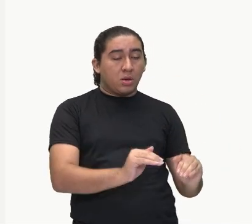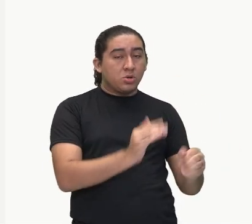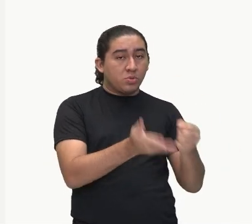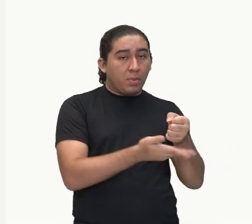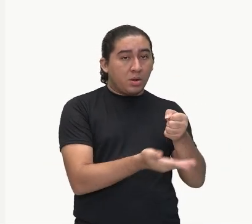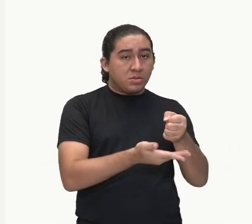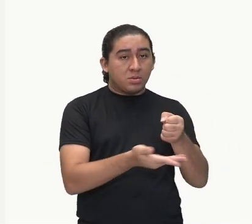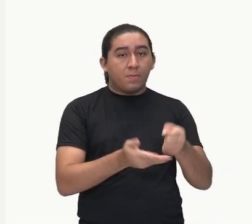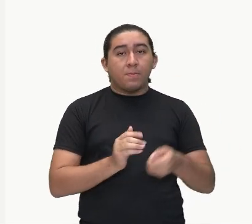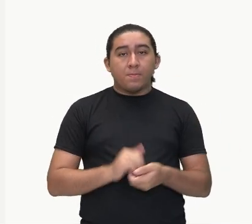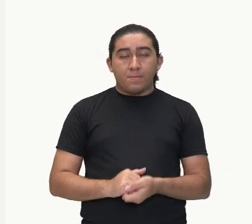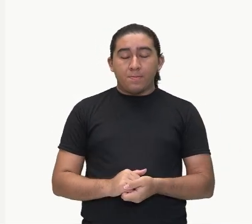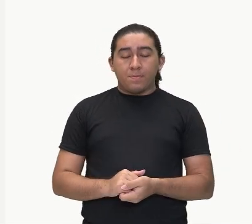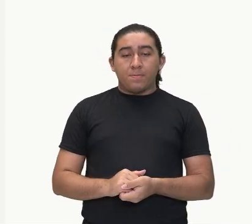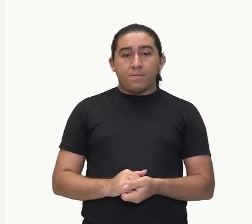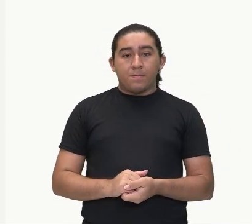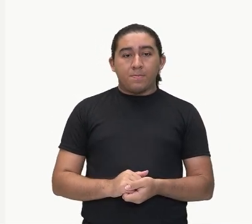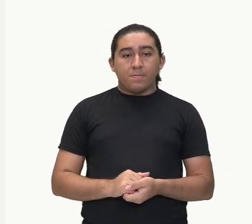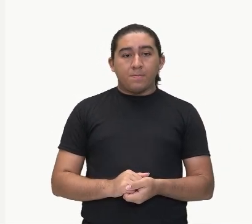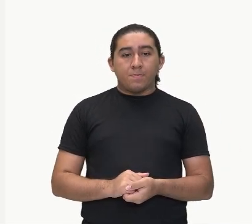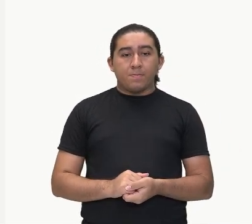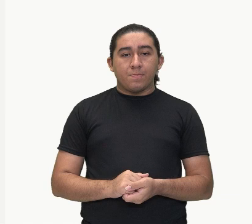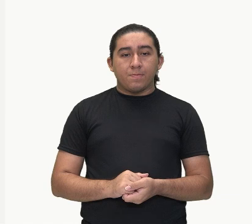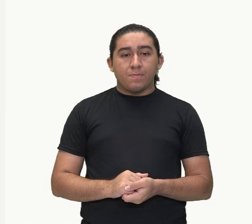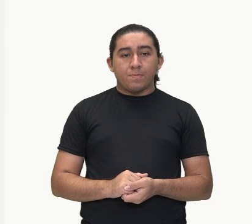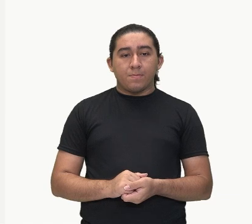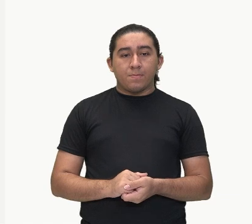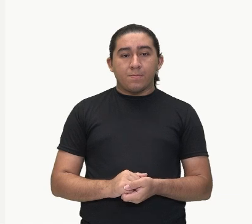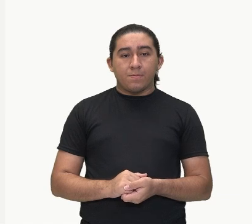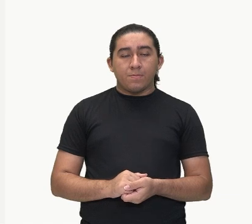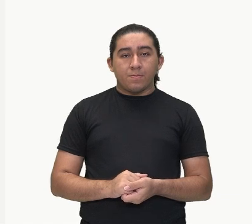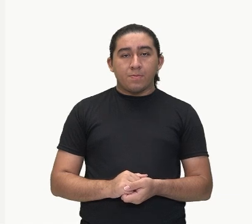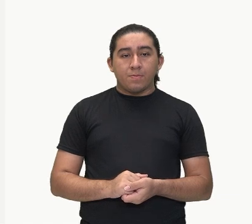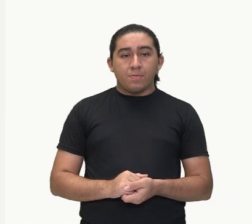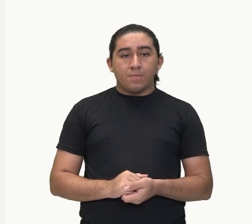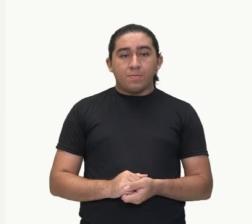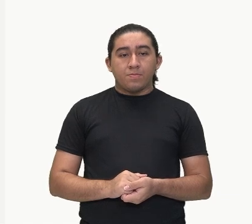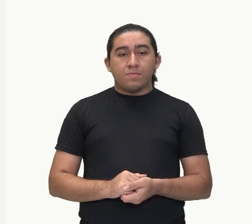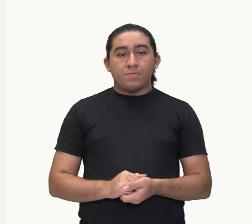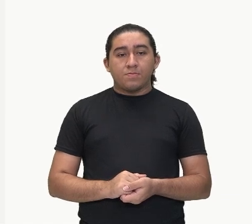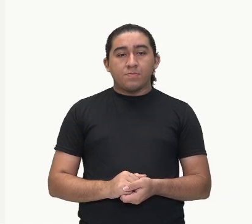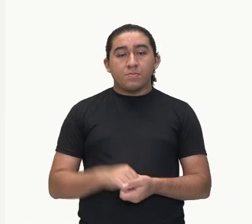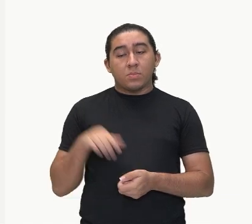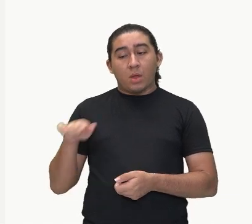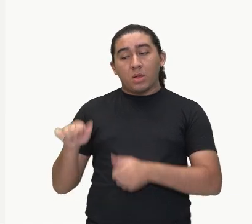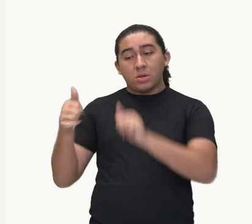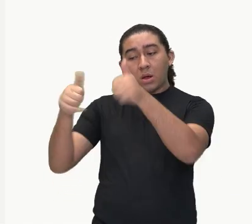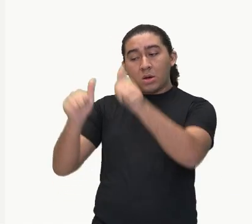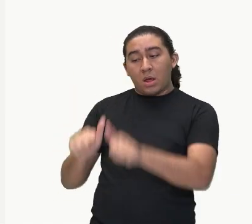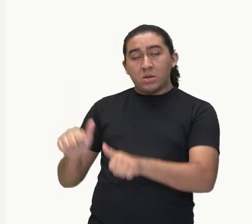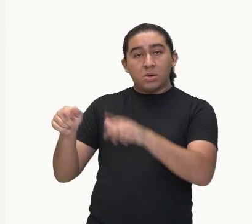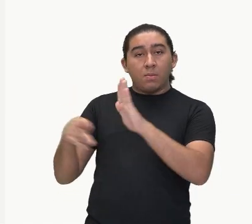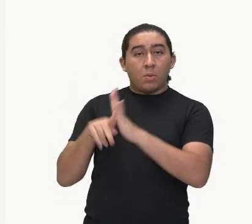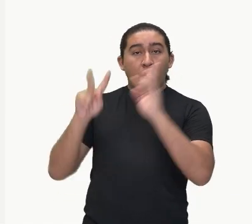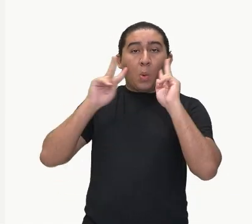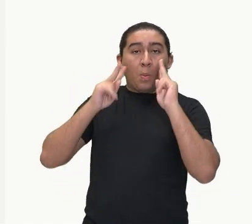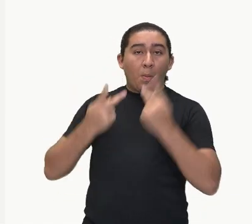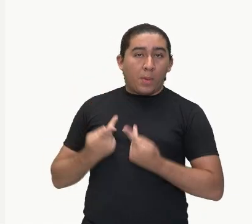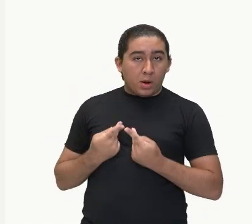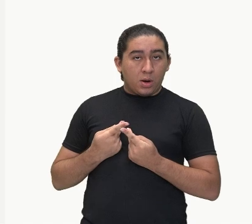né, menos favorecidas. No realismo, análise da alma